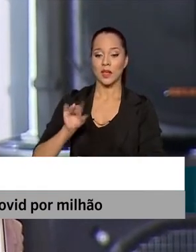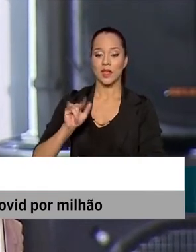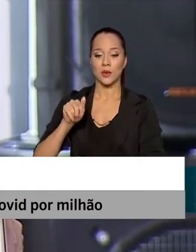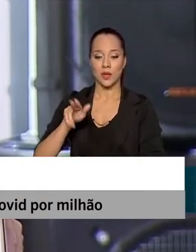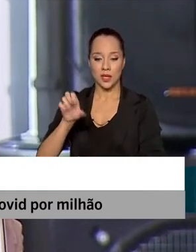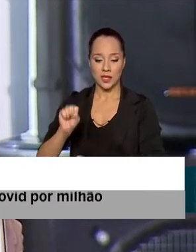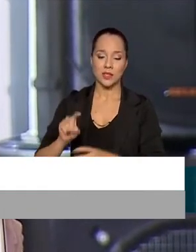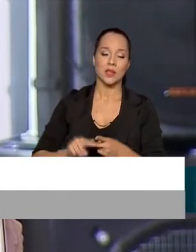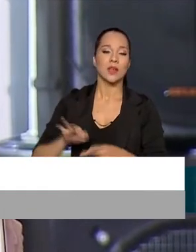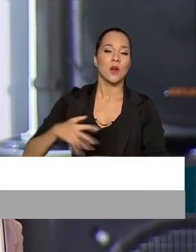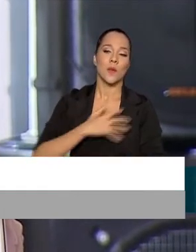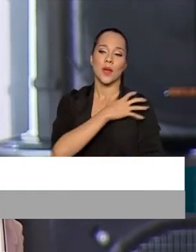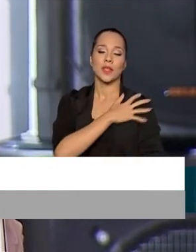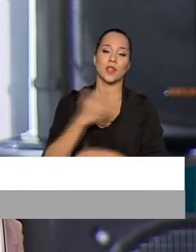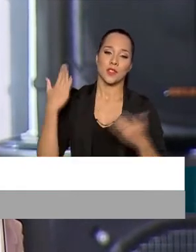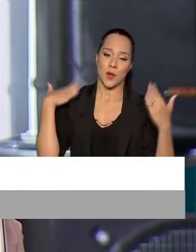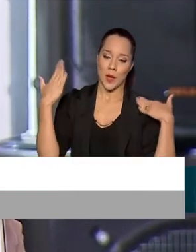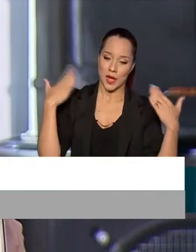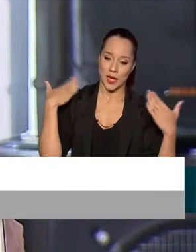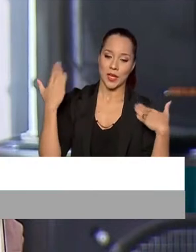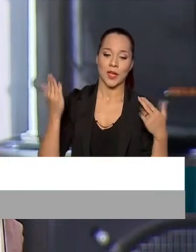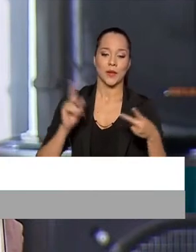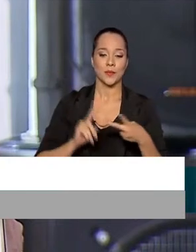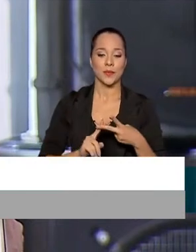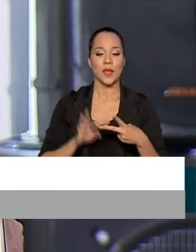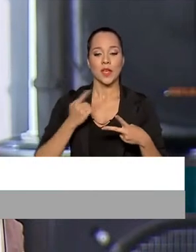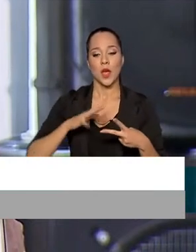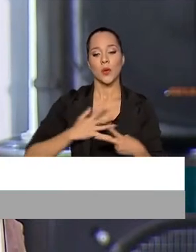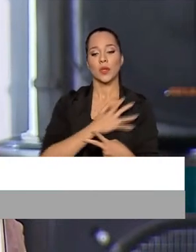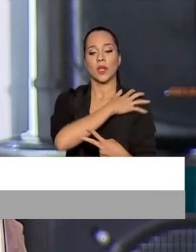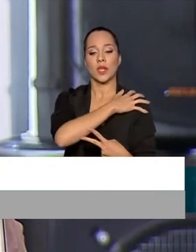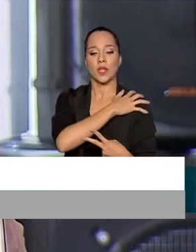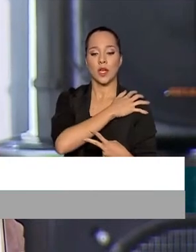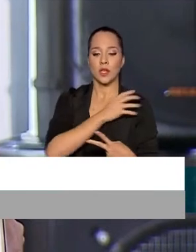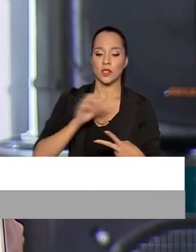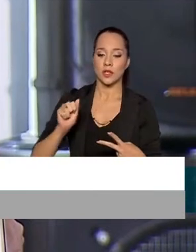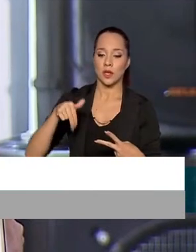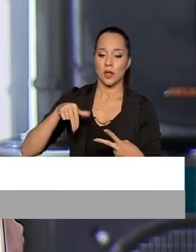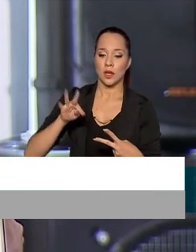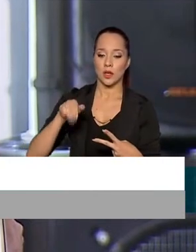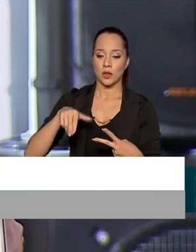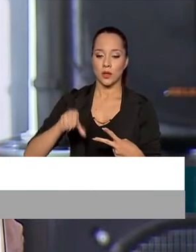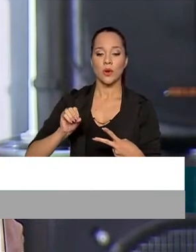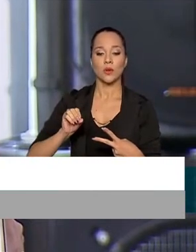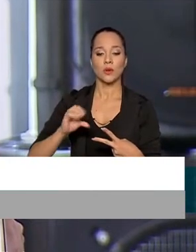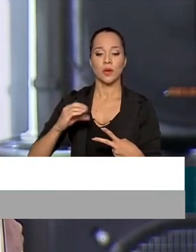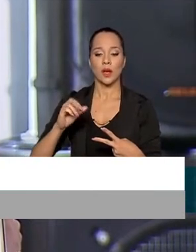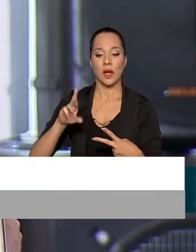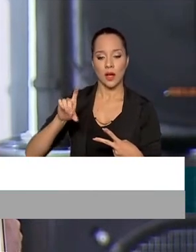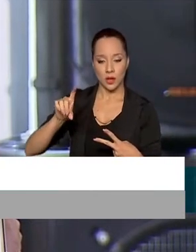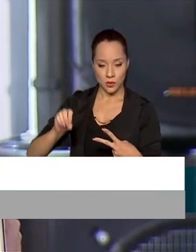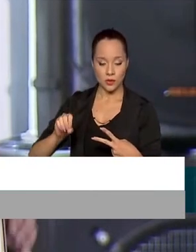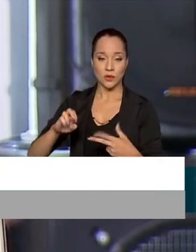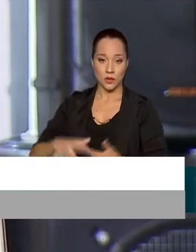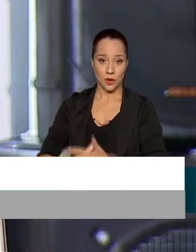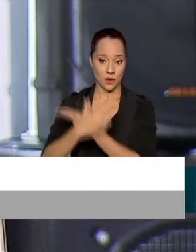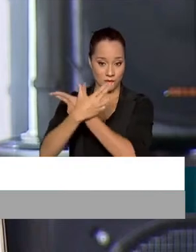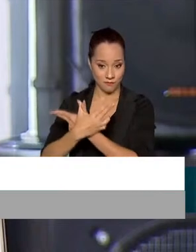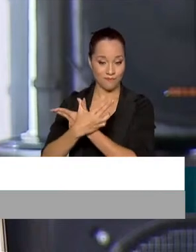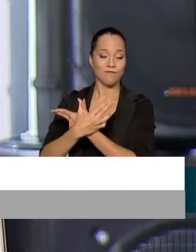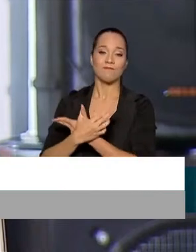Júnior, comandante da Marinha do Brasil, e ao tenente brigadeiro do ar Antônio Carlos Moretti Bermudes, que